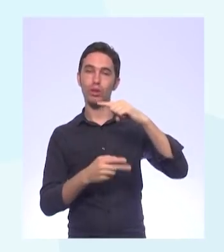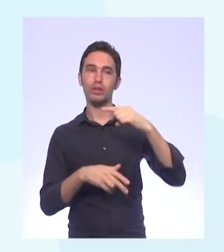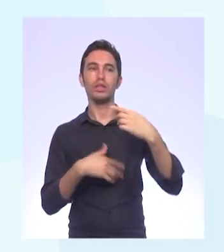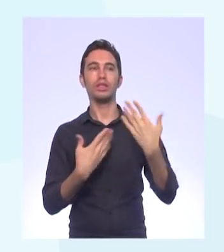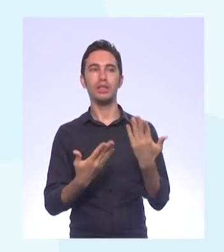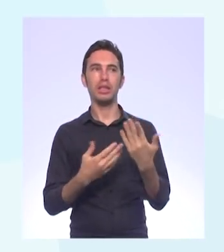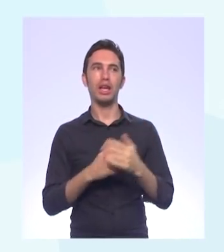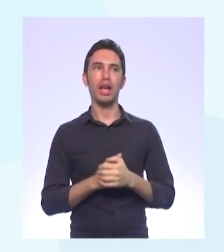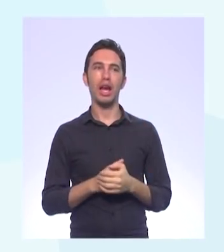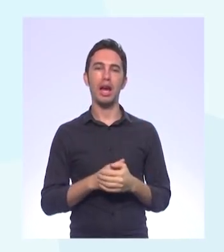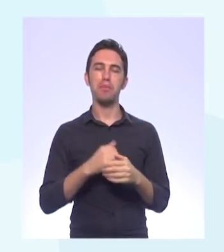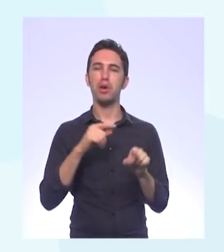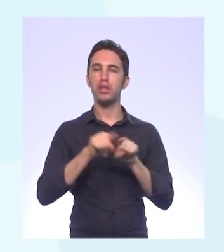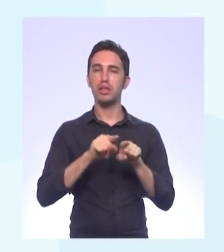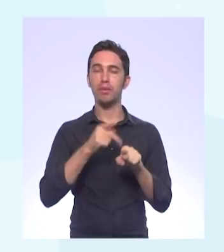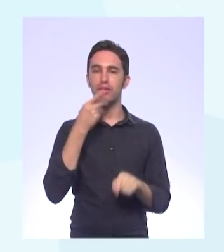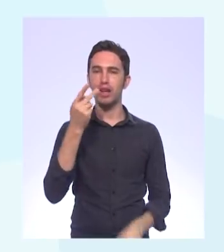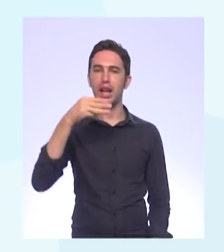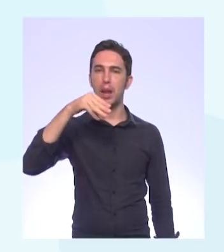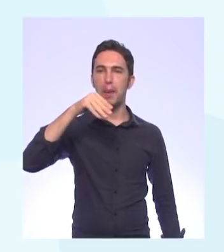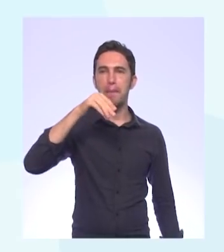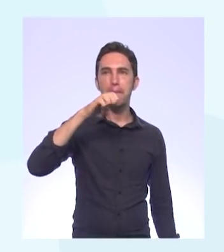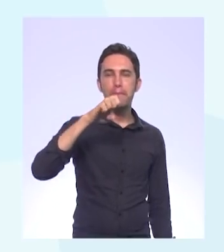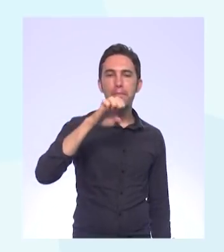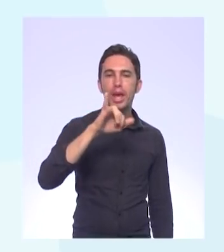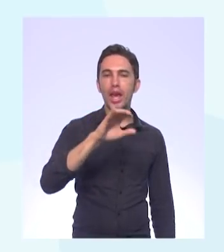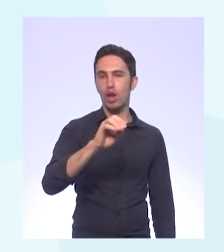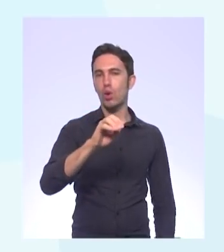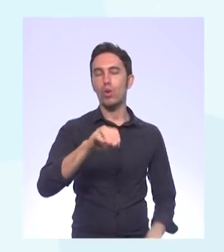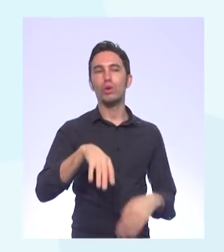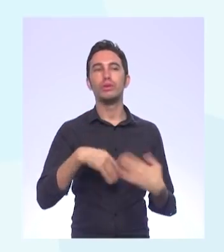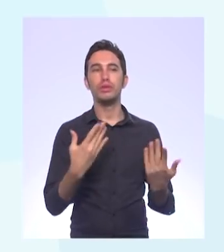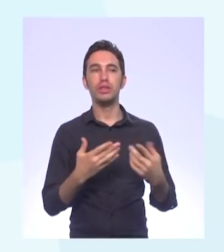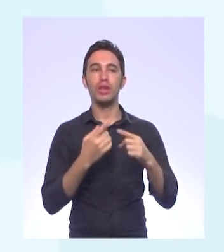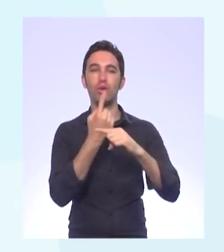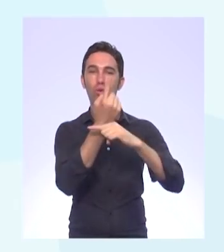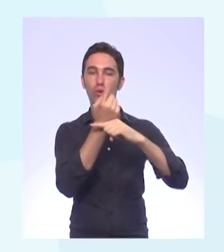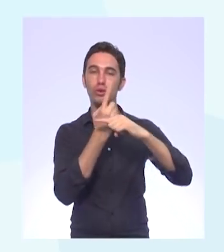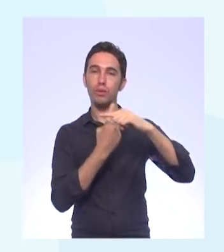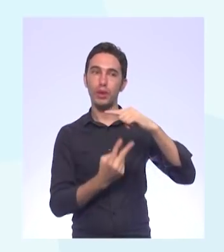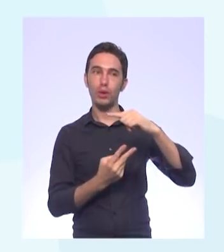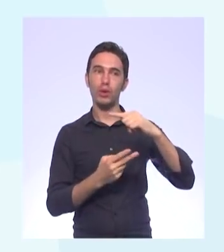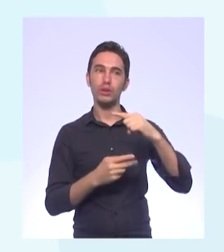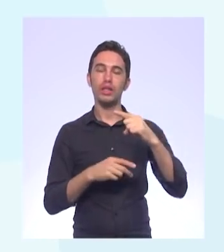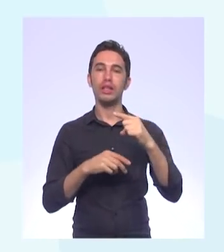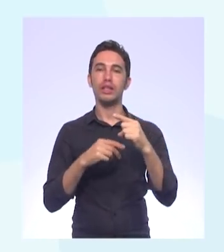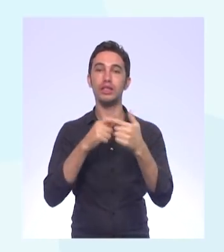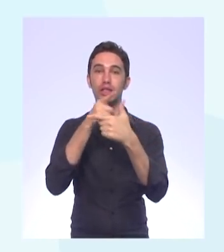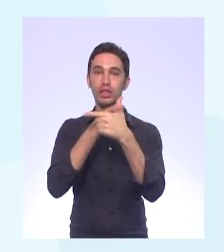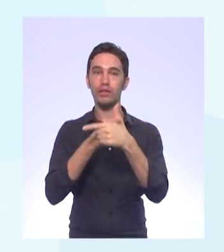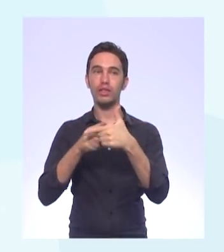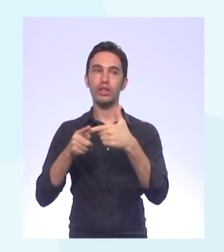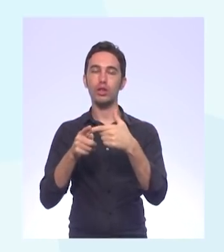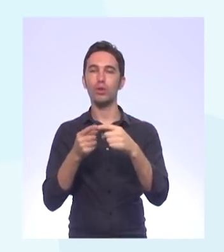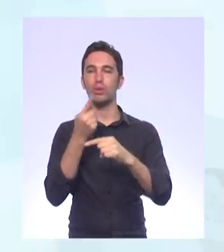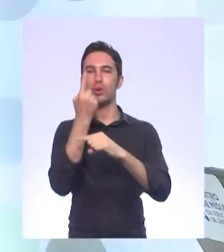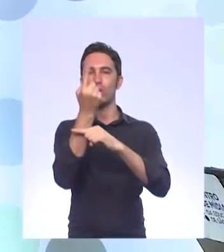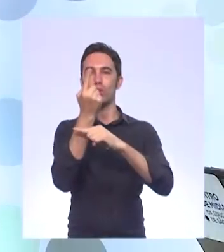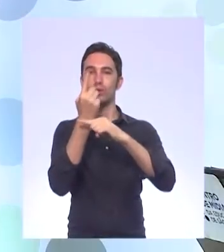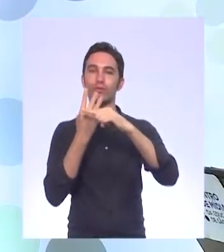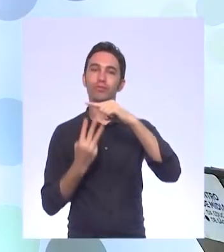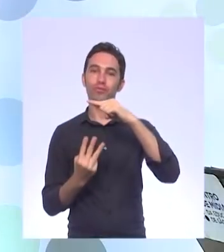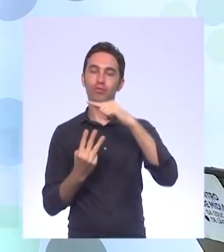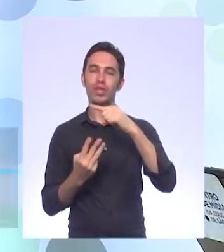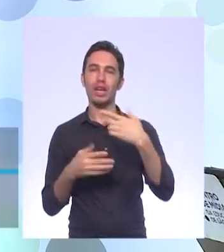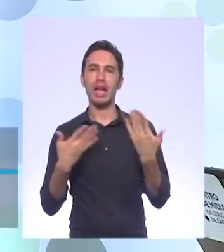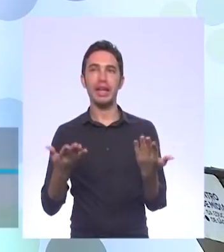né o meio a gente pode dizer assim dividido por 13 como que a gente se comporta né na verdade a gente não faz